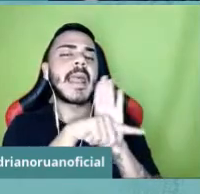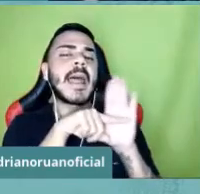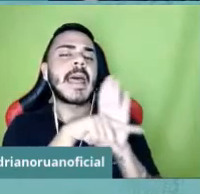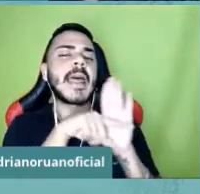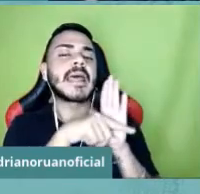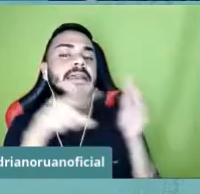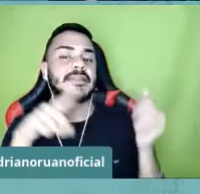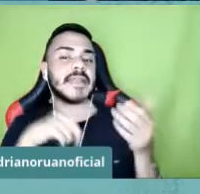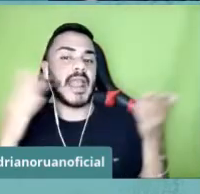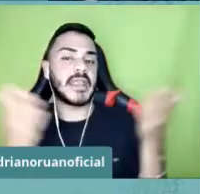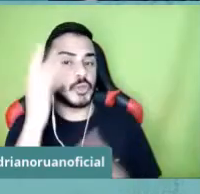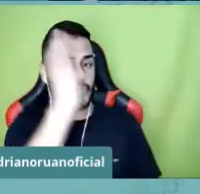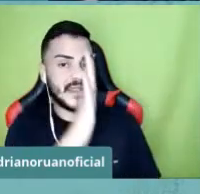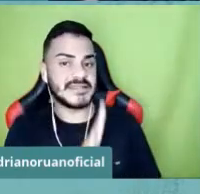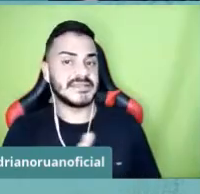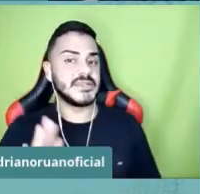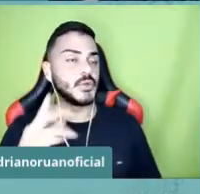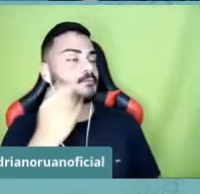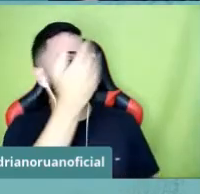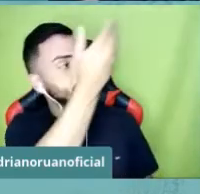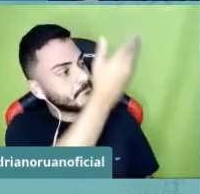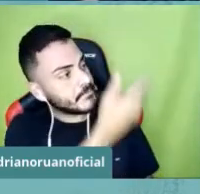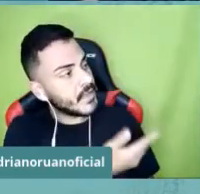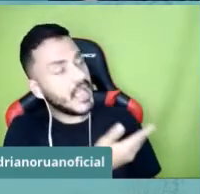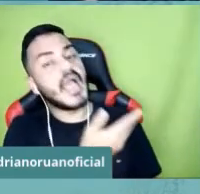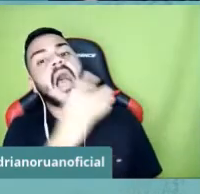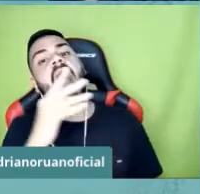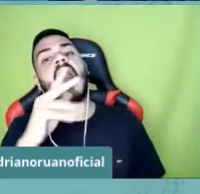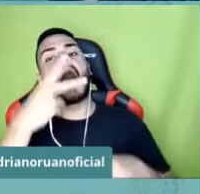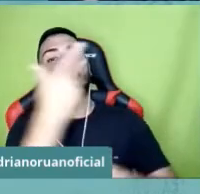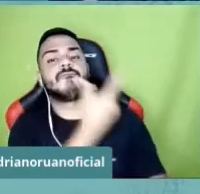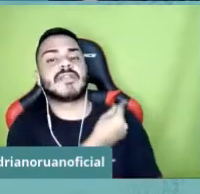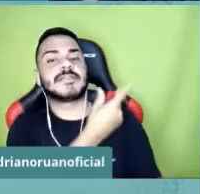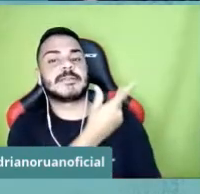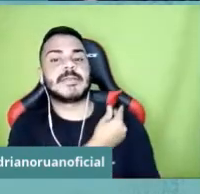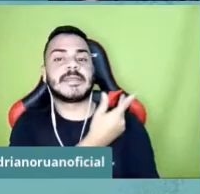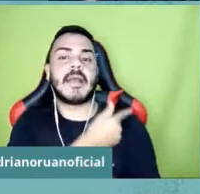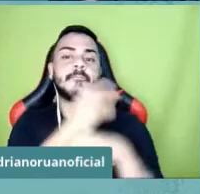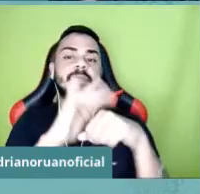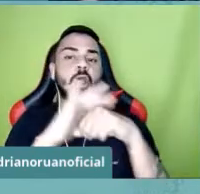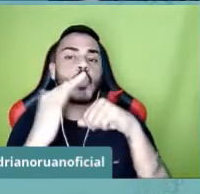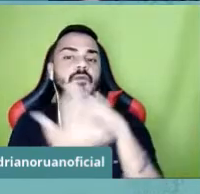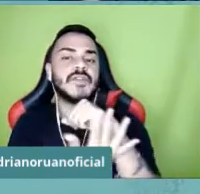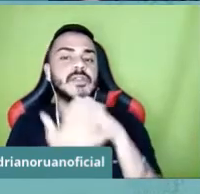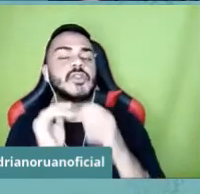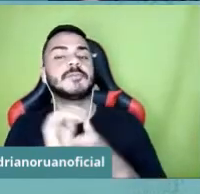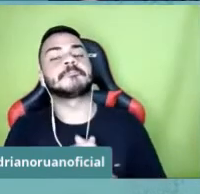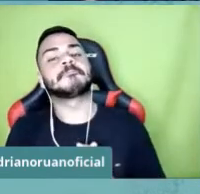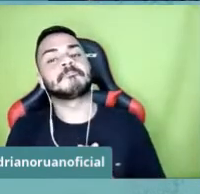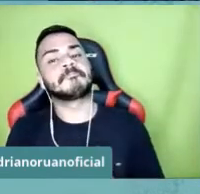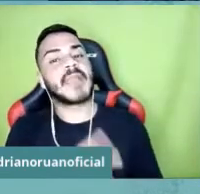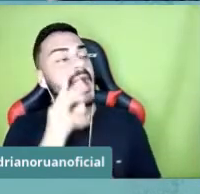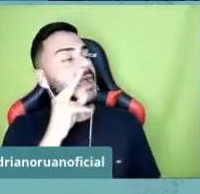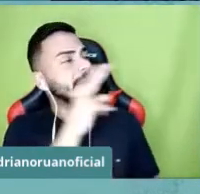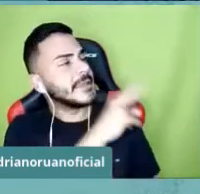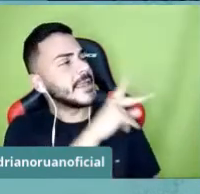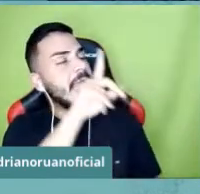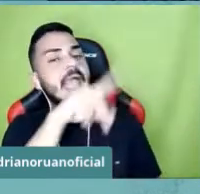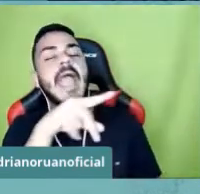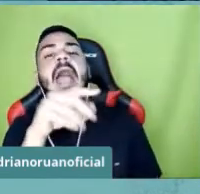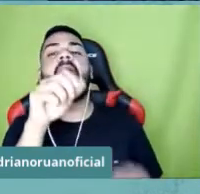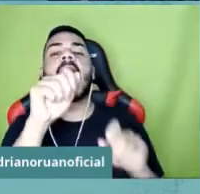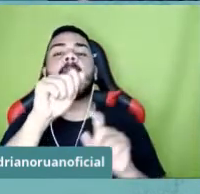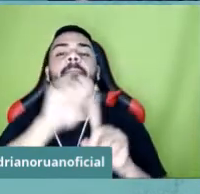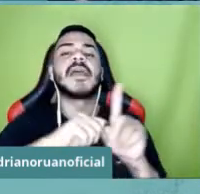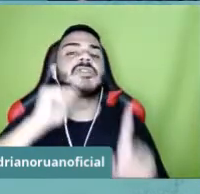no Brasil, em relação às vacinas para a Covid. Isso aqui é de abril, então já tem